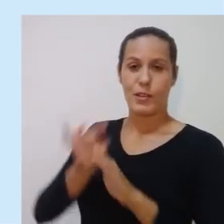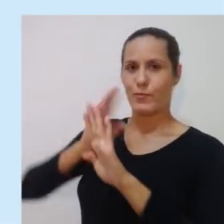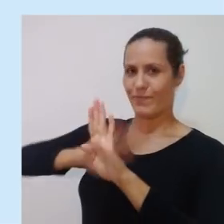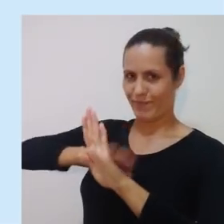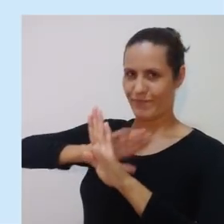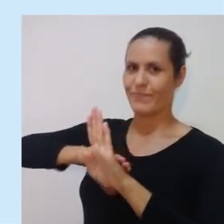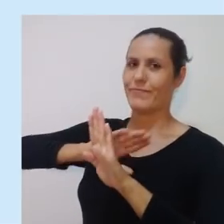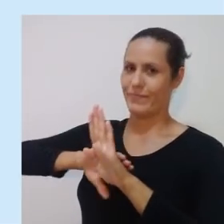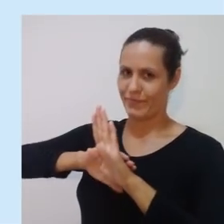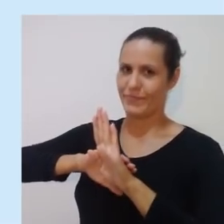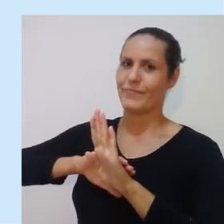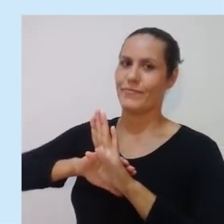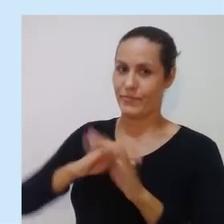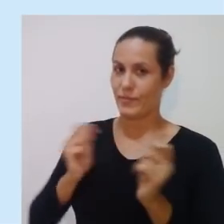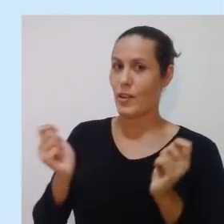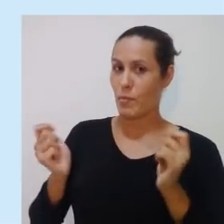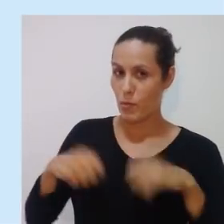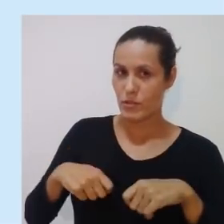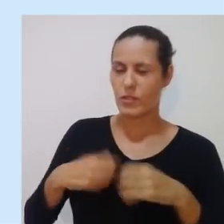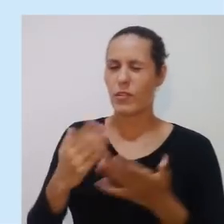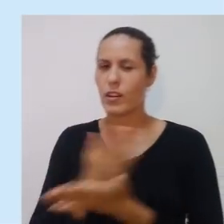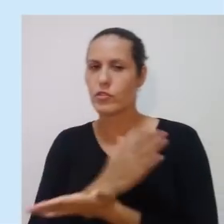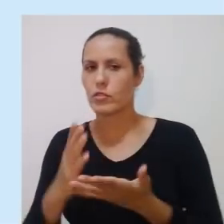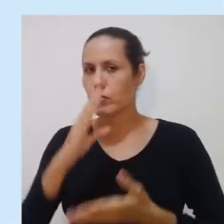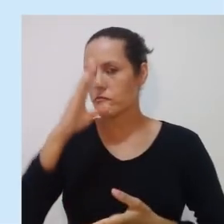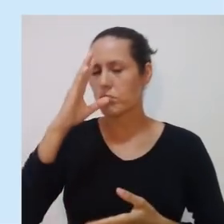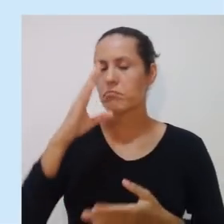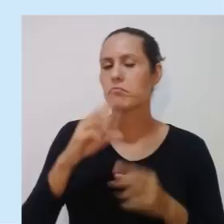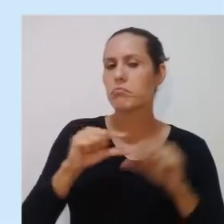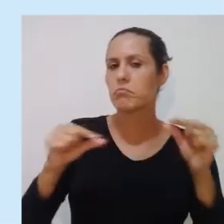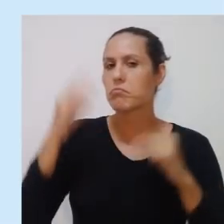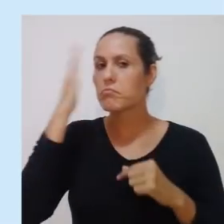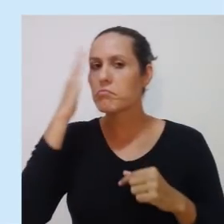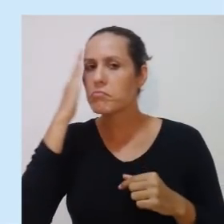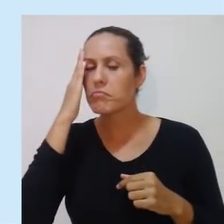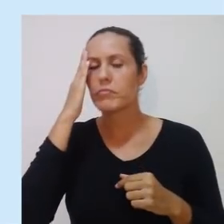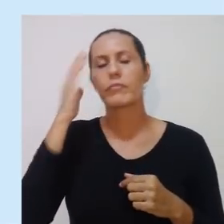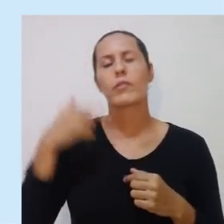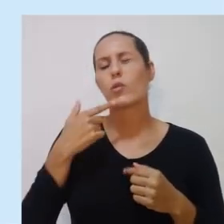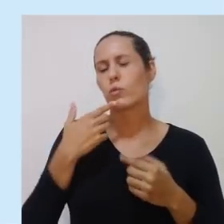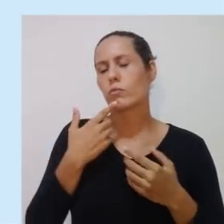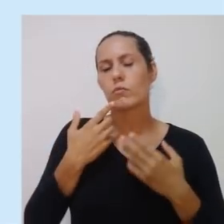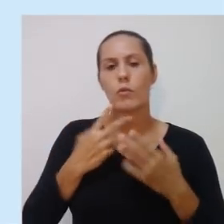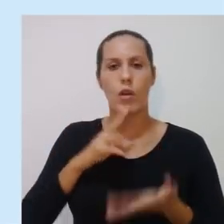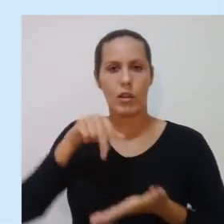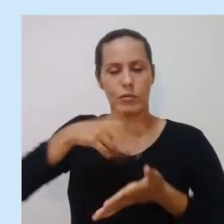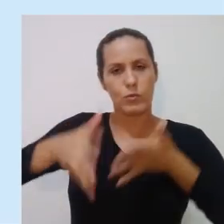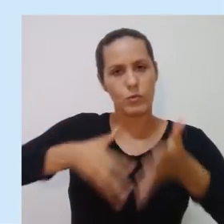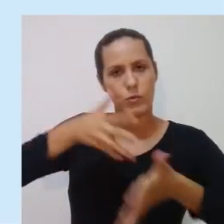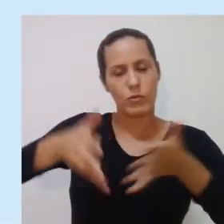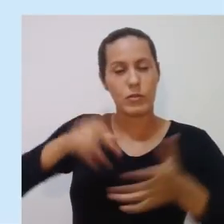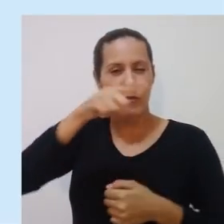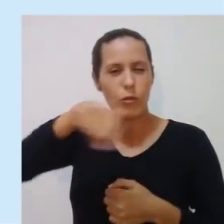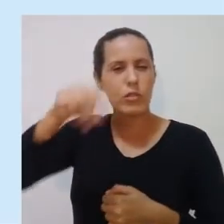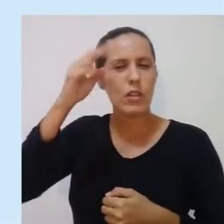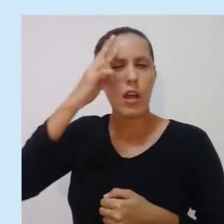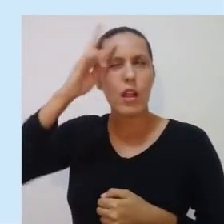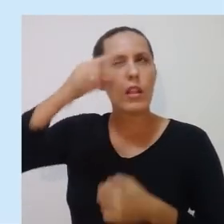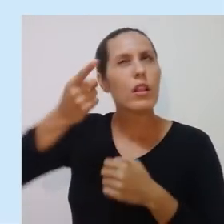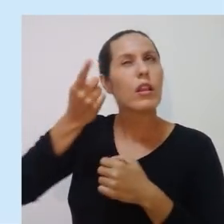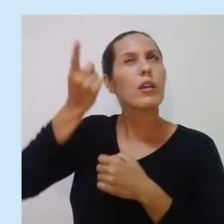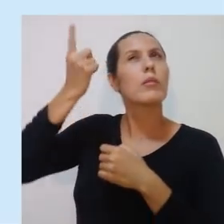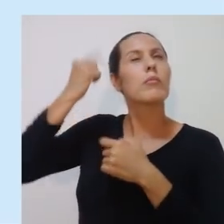significado que existe por trás. Dá para a gente tirar algumas conclusões. E aí? Eu estou aqui conversando isso para vocês poderem